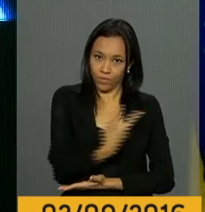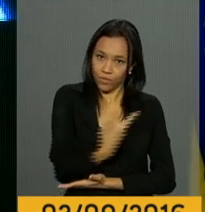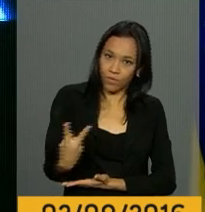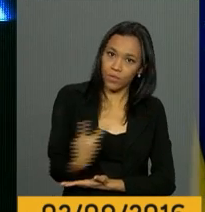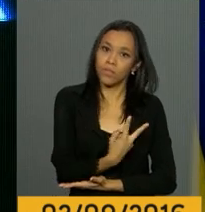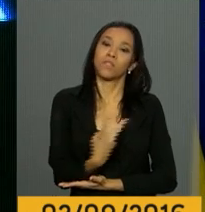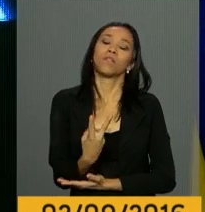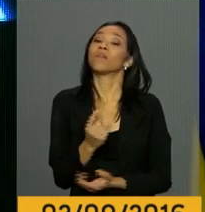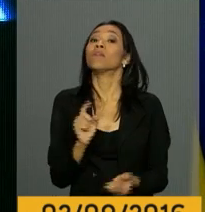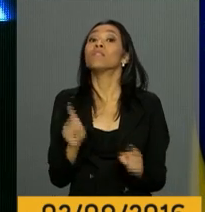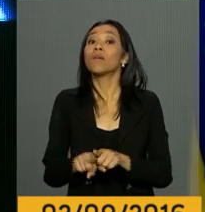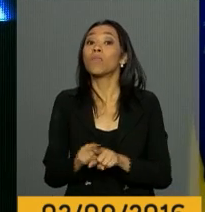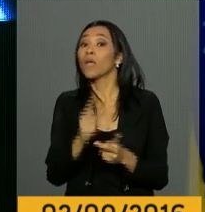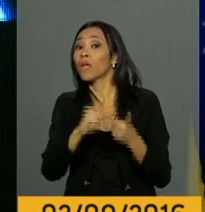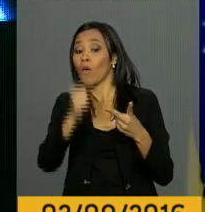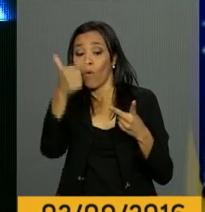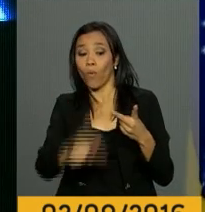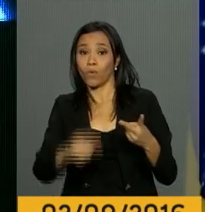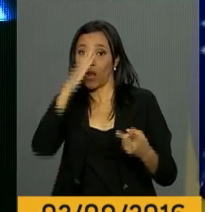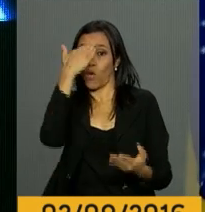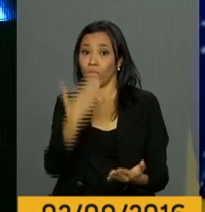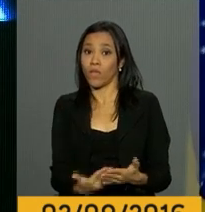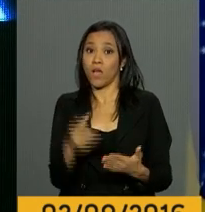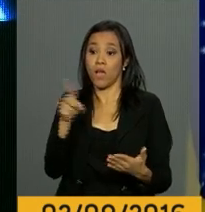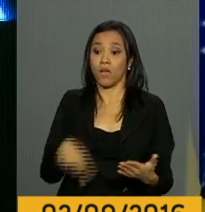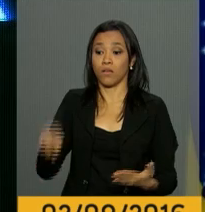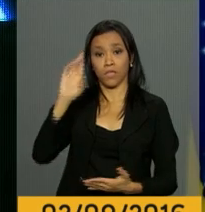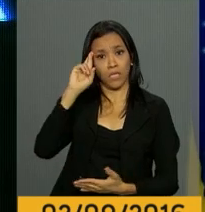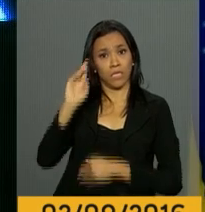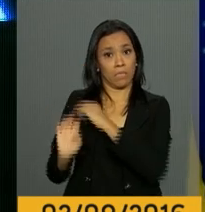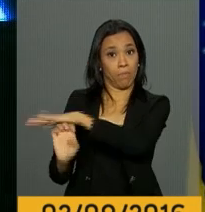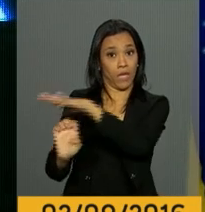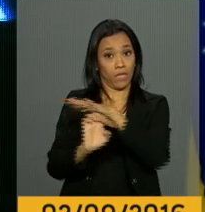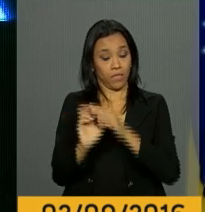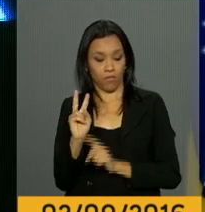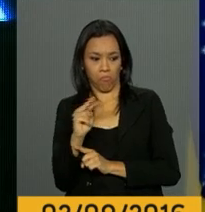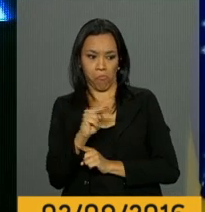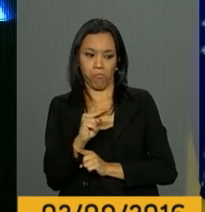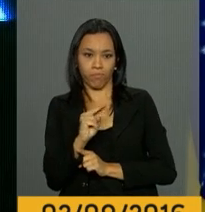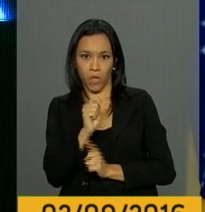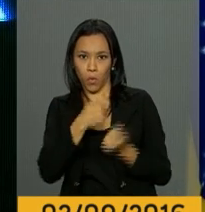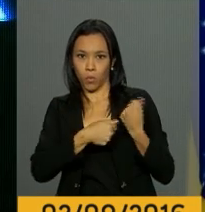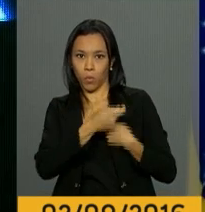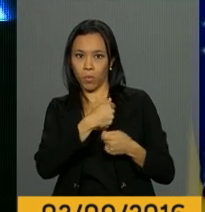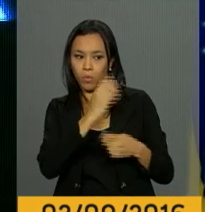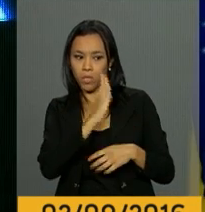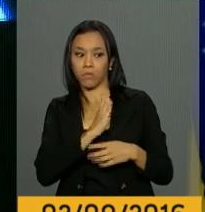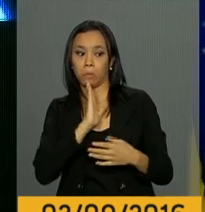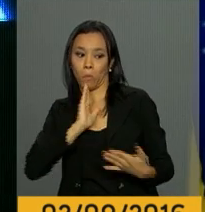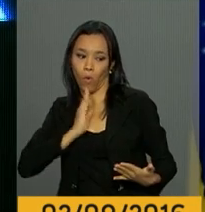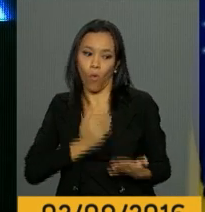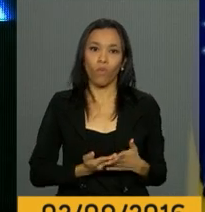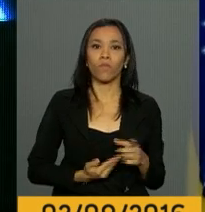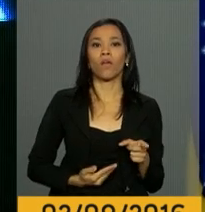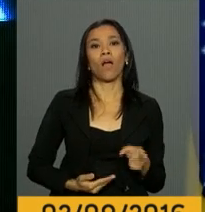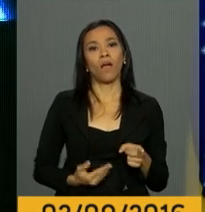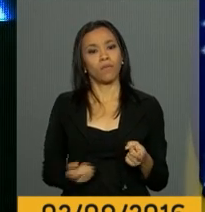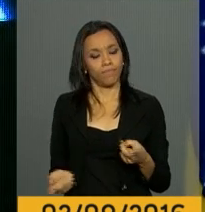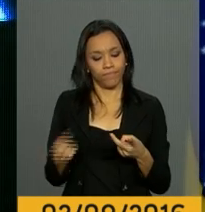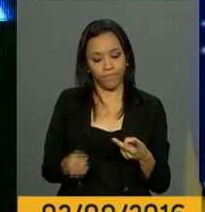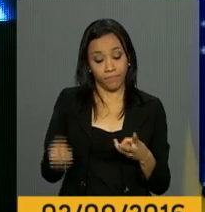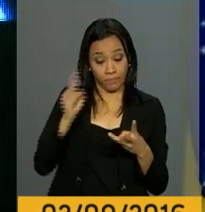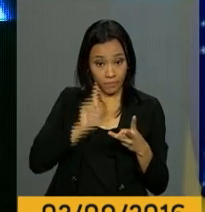outro lado, a confiança do empresariado chinês na economia brasileira e, em terceiro lugar,